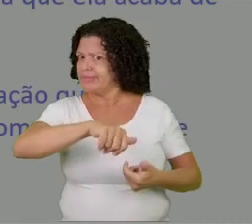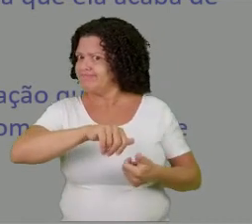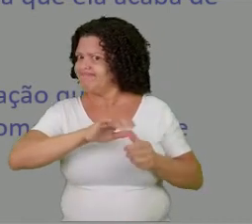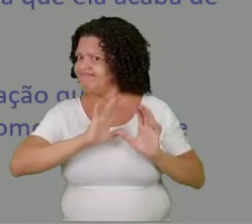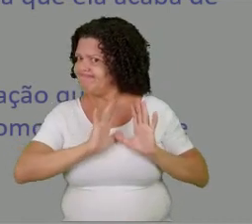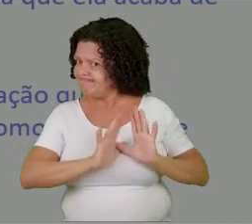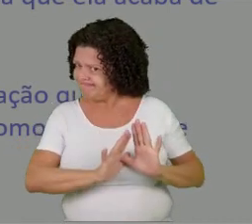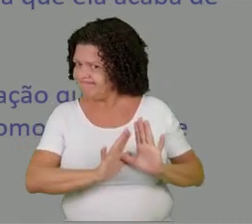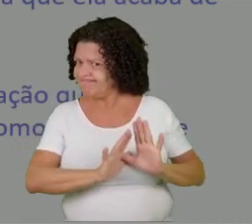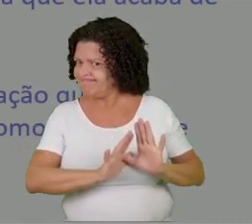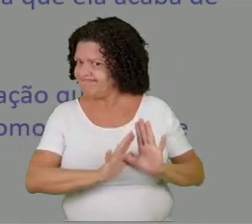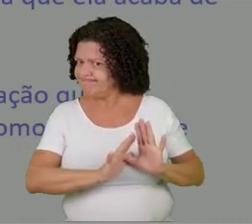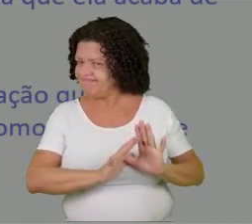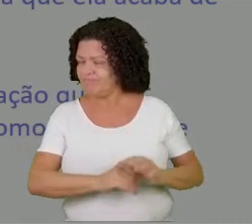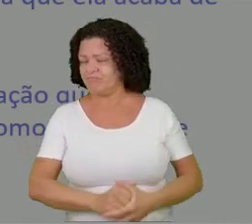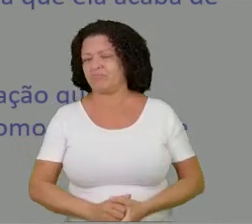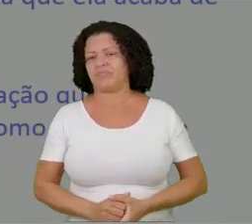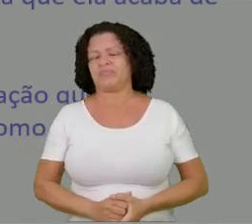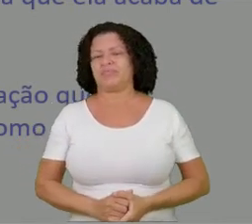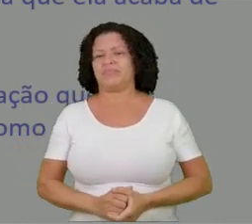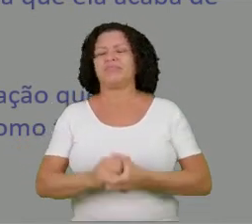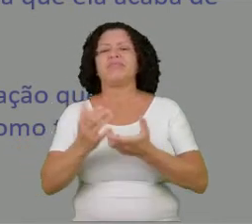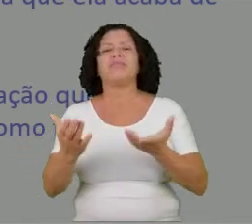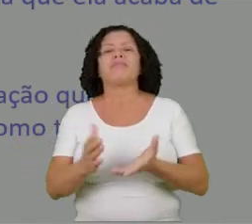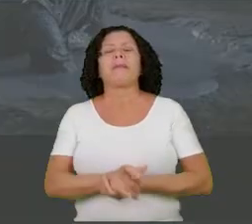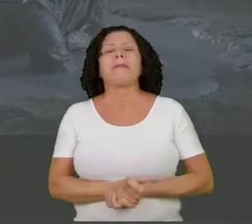apego à matéria terrena.